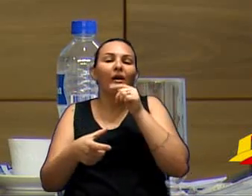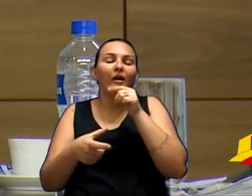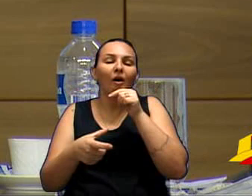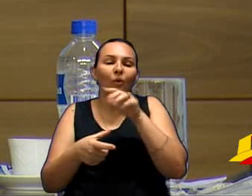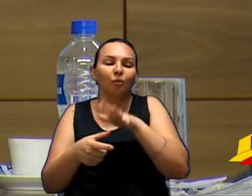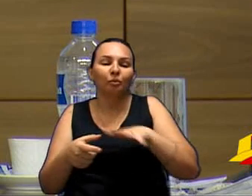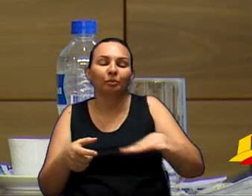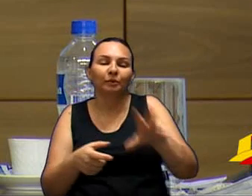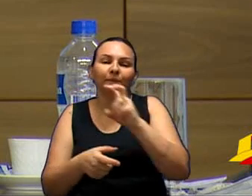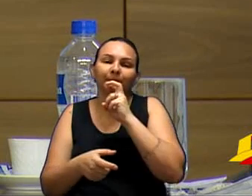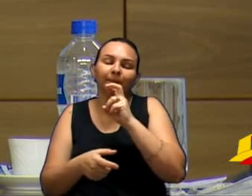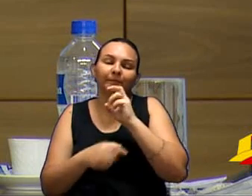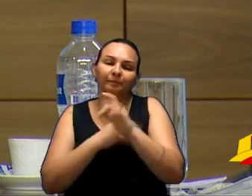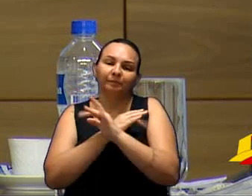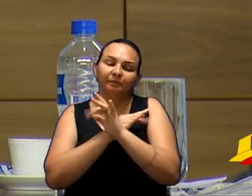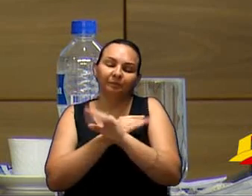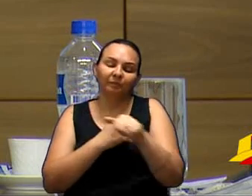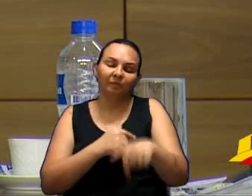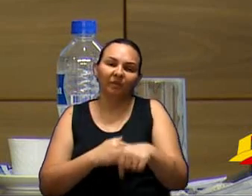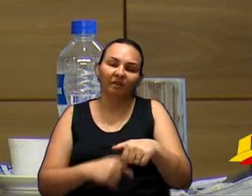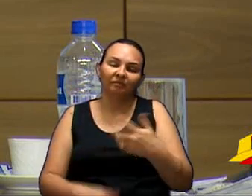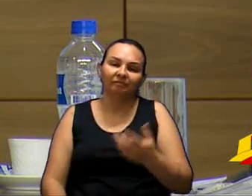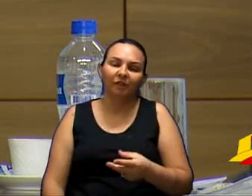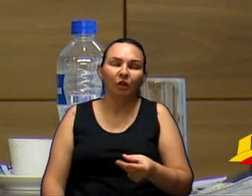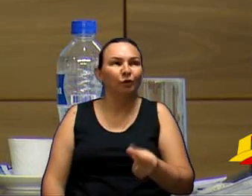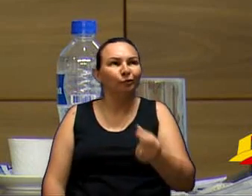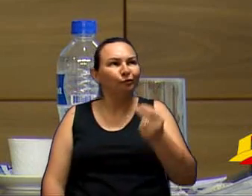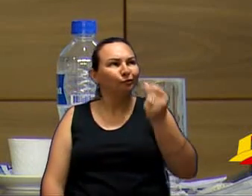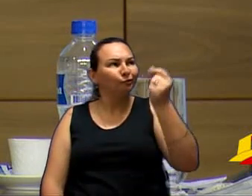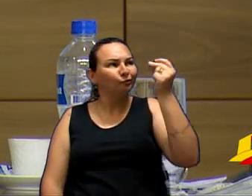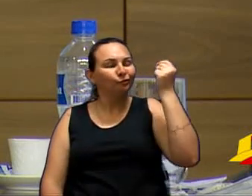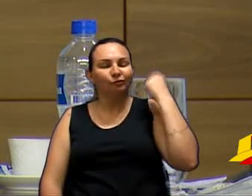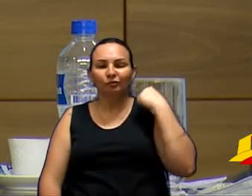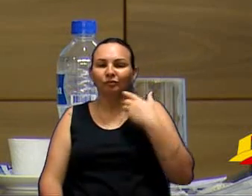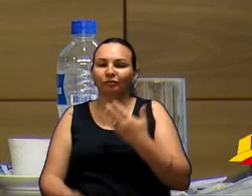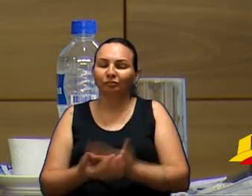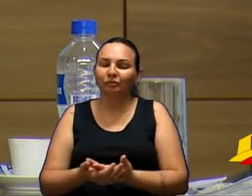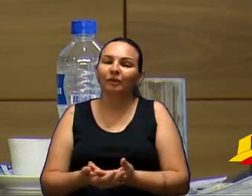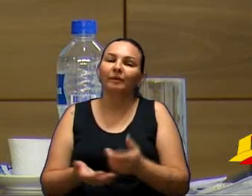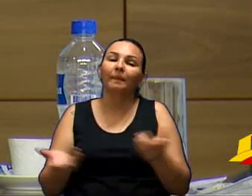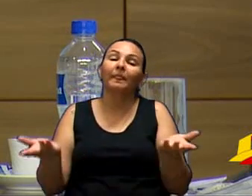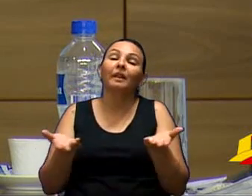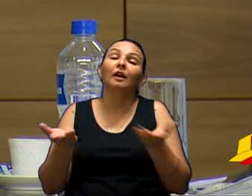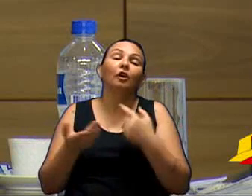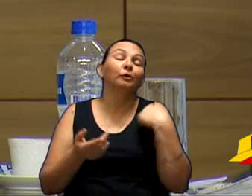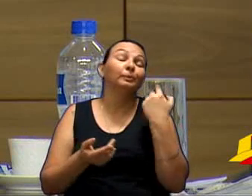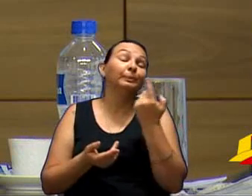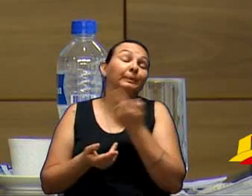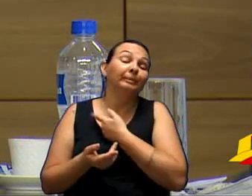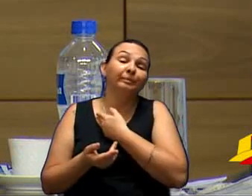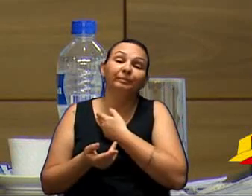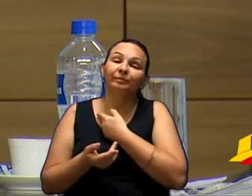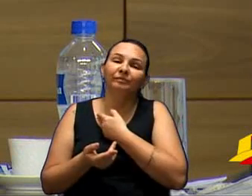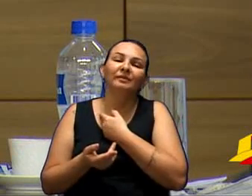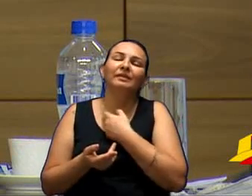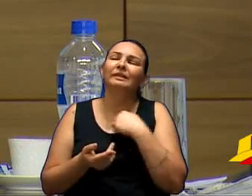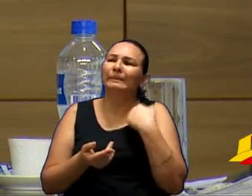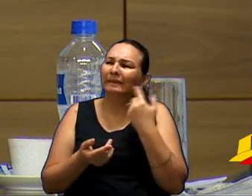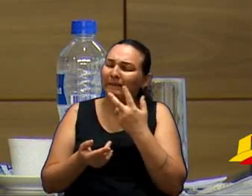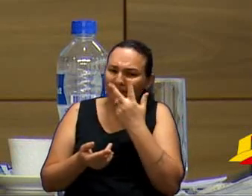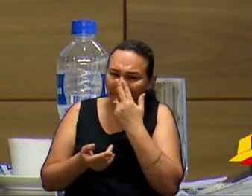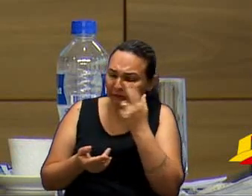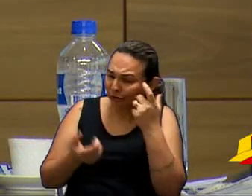de sorocaba é um histórico já de longa data e nós e passa muito inclusivo chato né